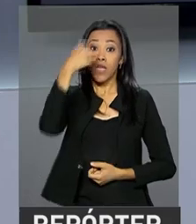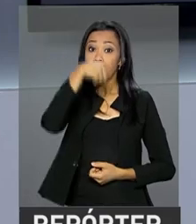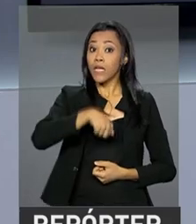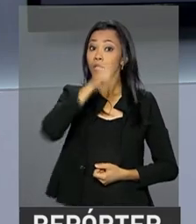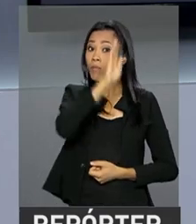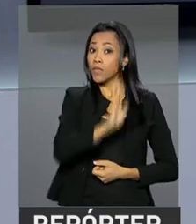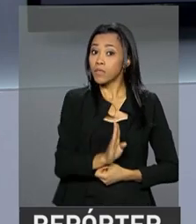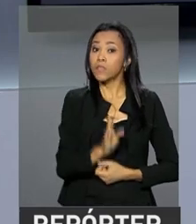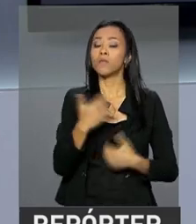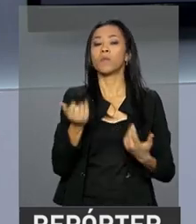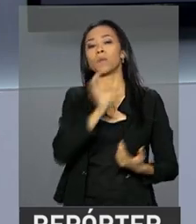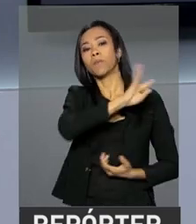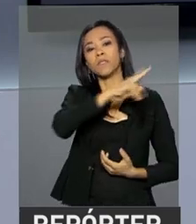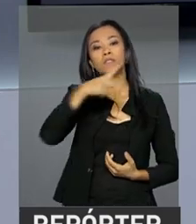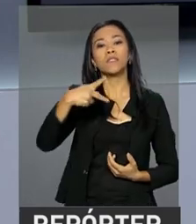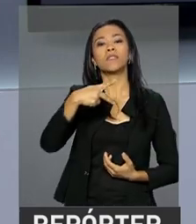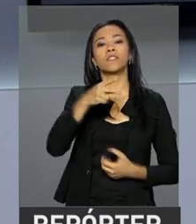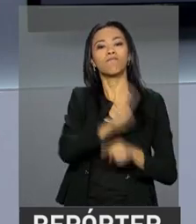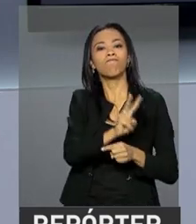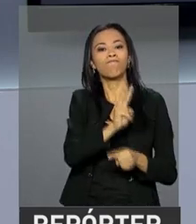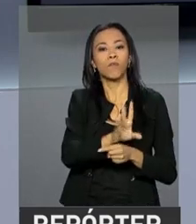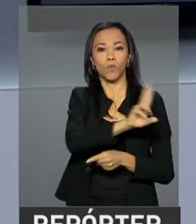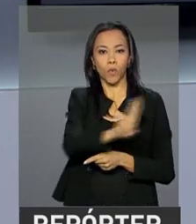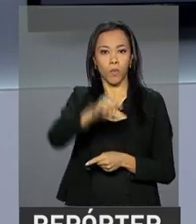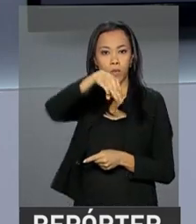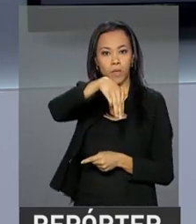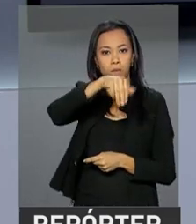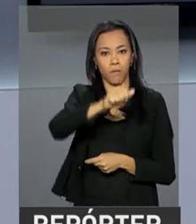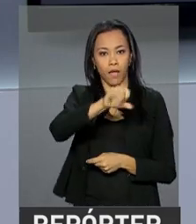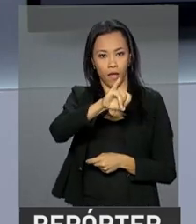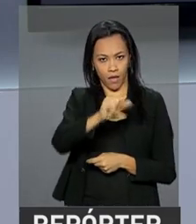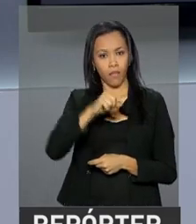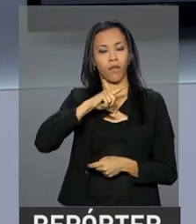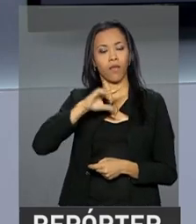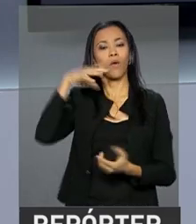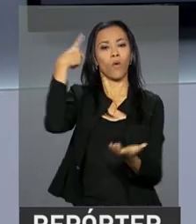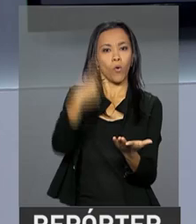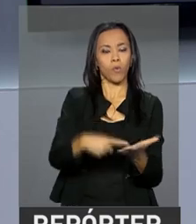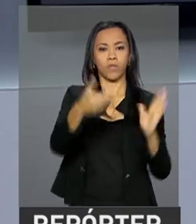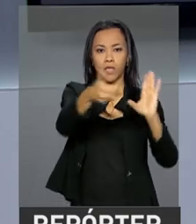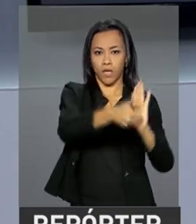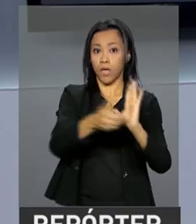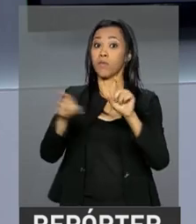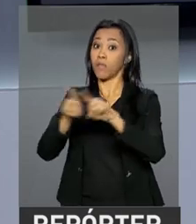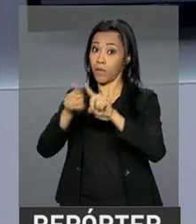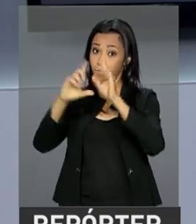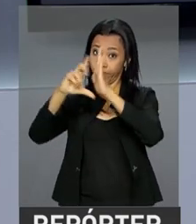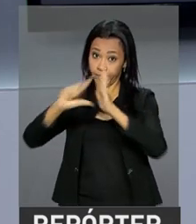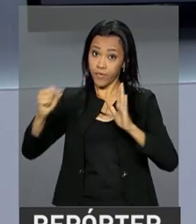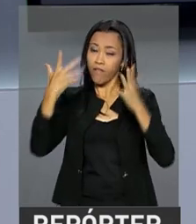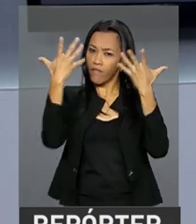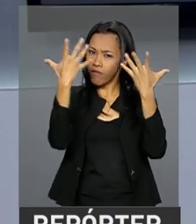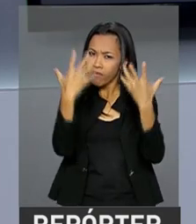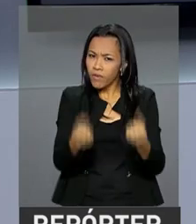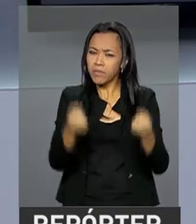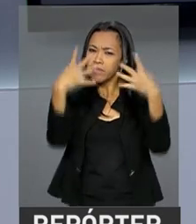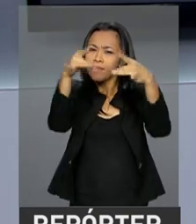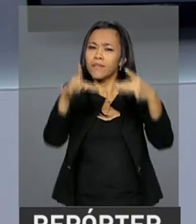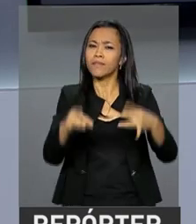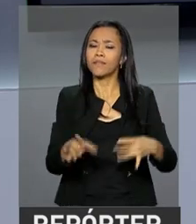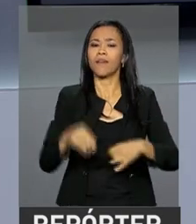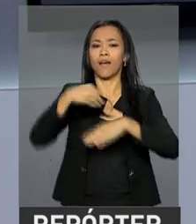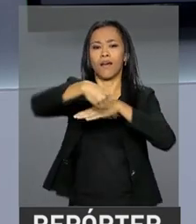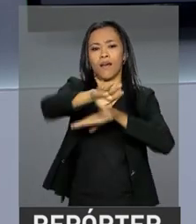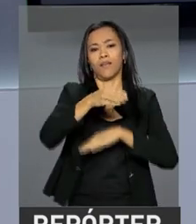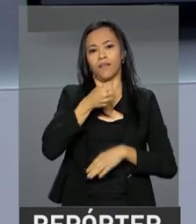Brasil, o presidente em exercício, Rodrigo Maia, tem compromissos na Câmara e no Palácio do Planalto. Vamos então saber os detalhes ao vivo com o repórter